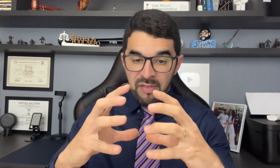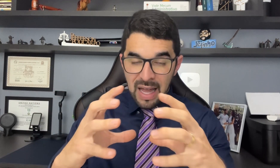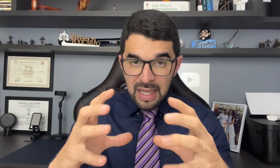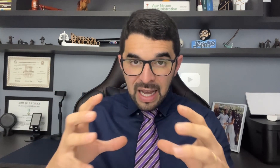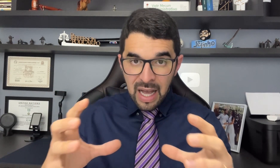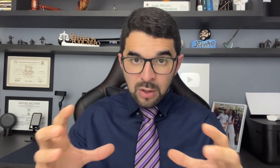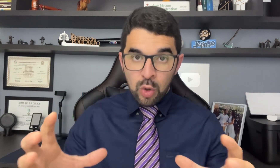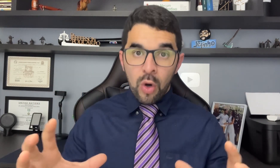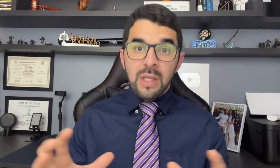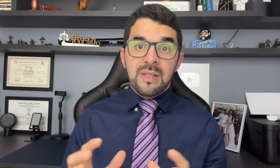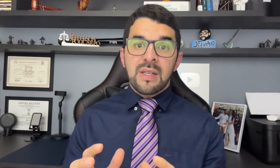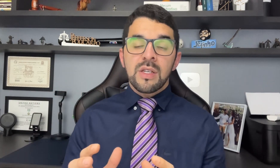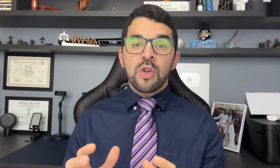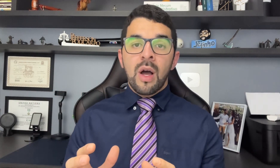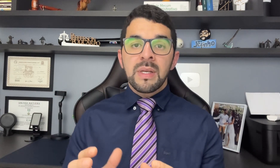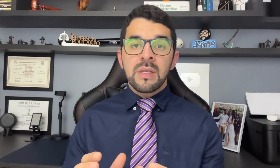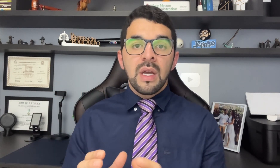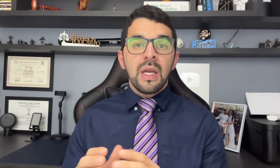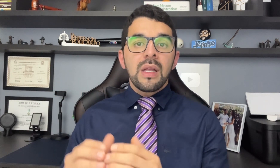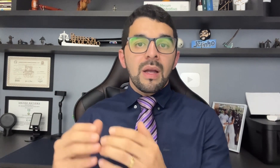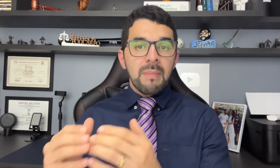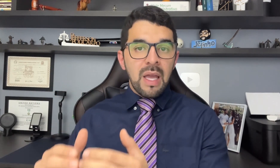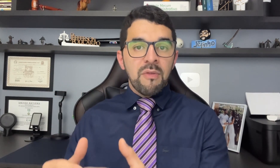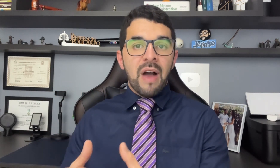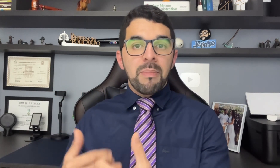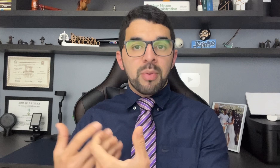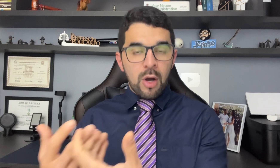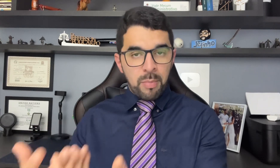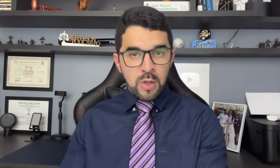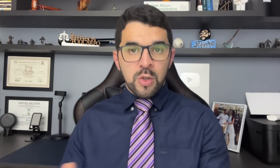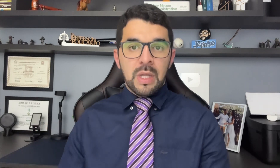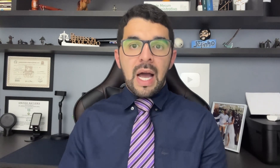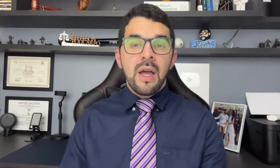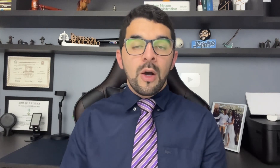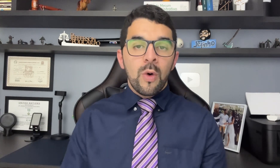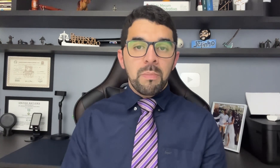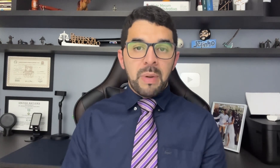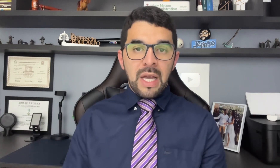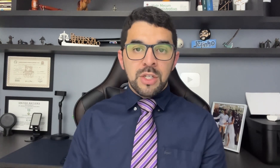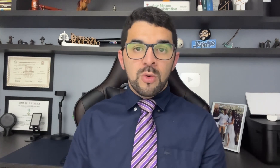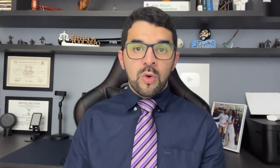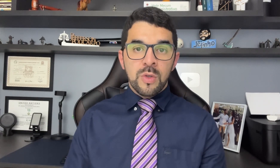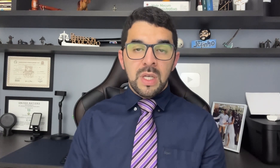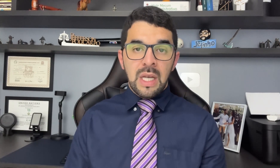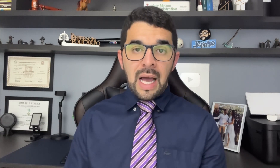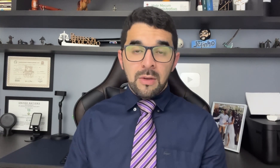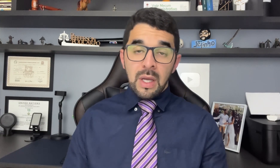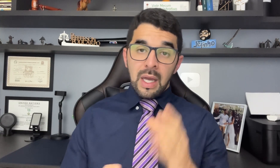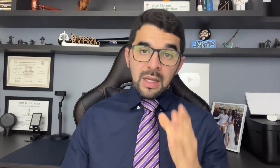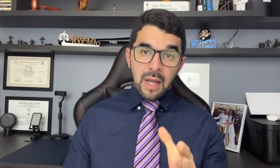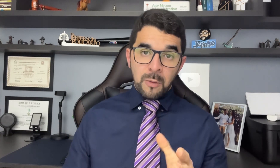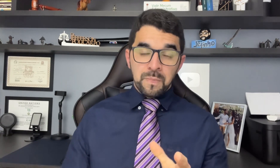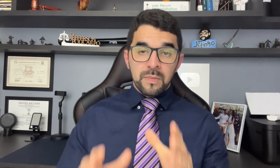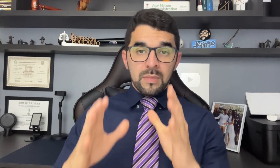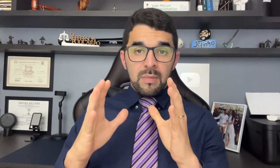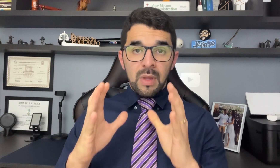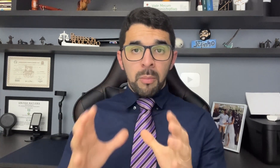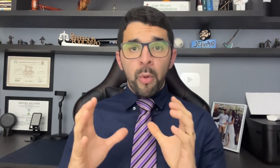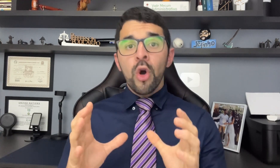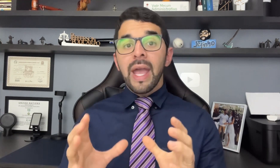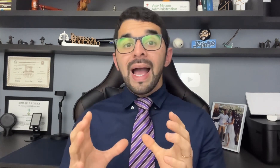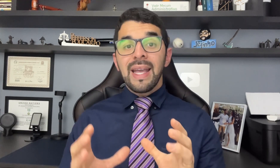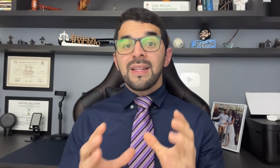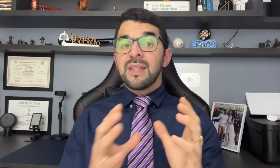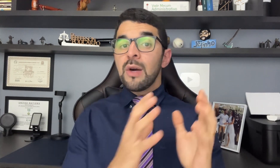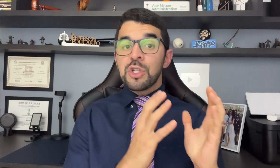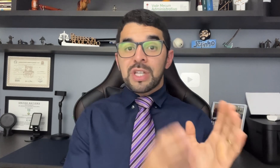vai avaliar todas essas normas e também vai proporcionar o empréstimo consignado. Então,